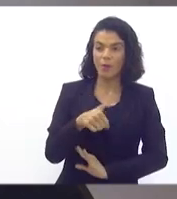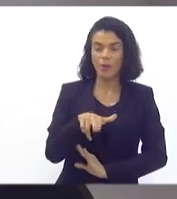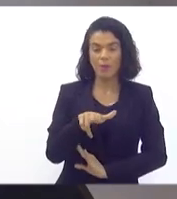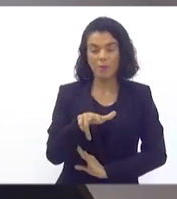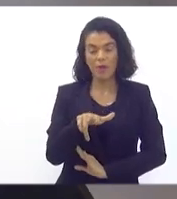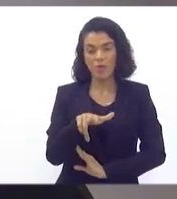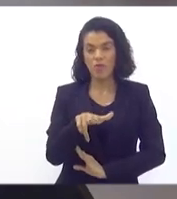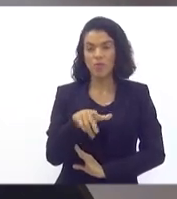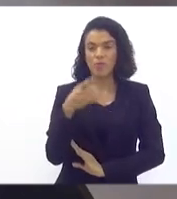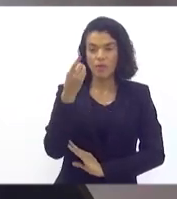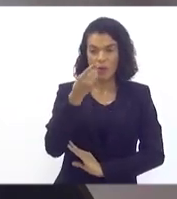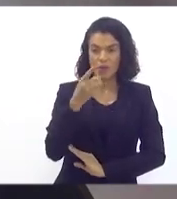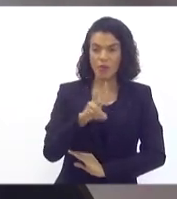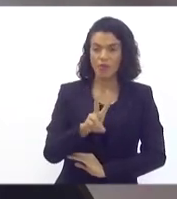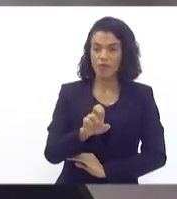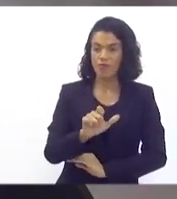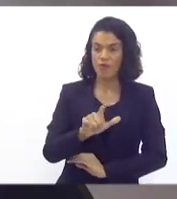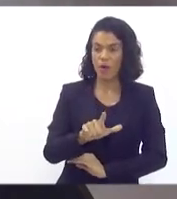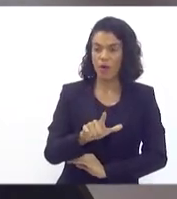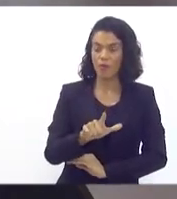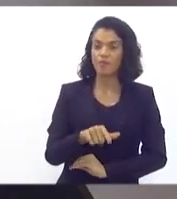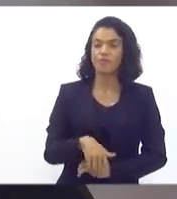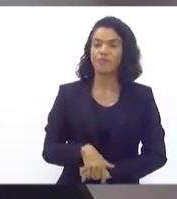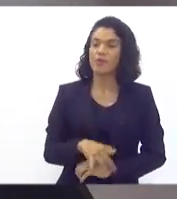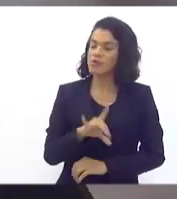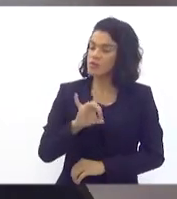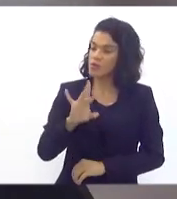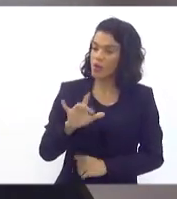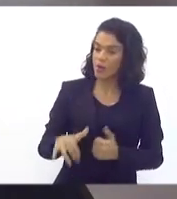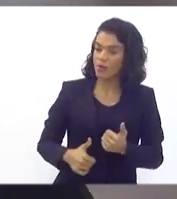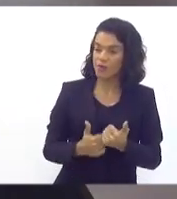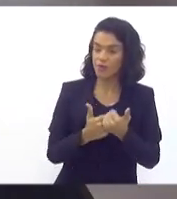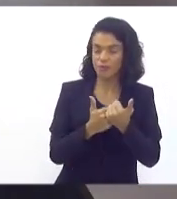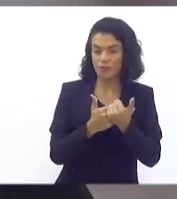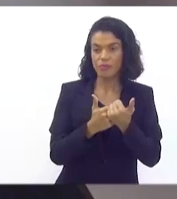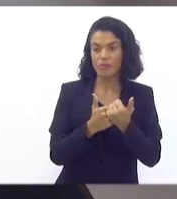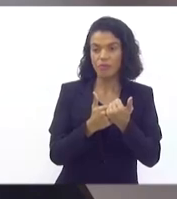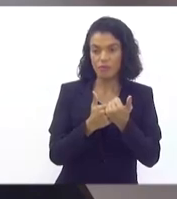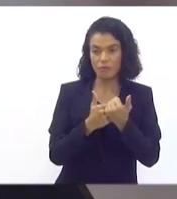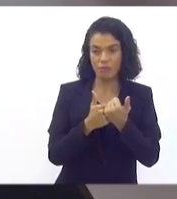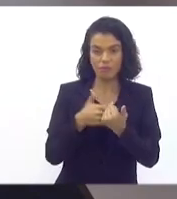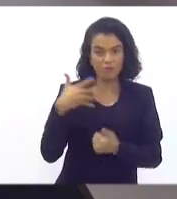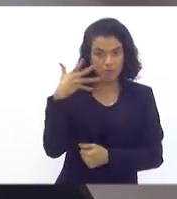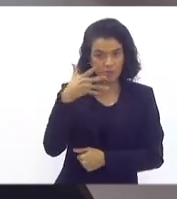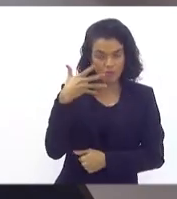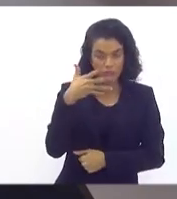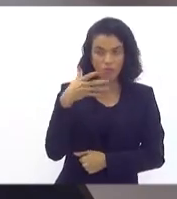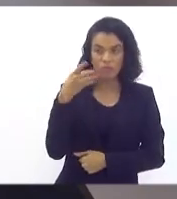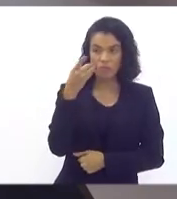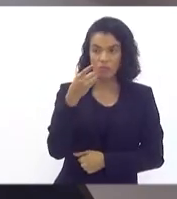Deputado Val Ceasa é reforçando a fala do deputado